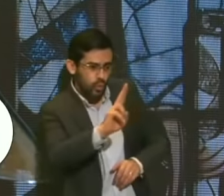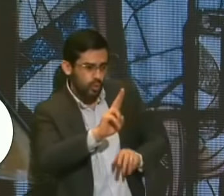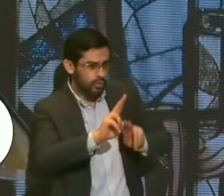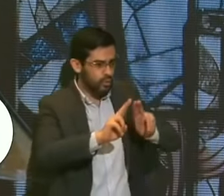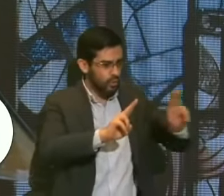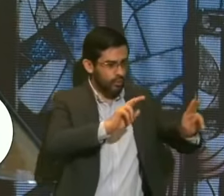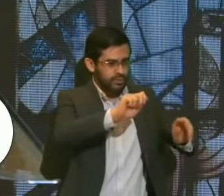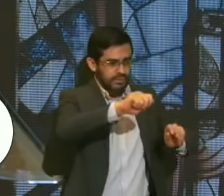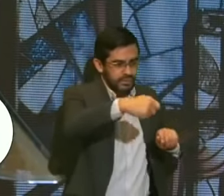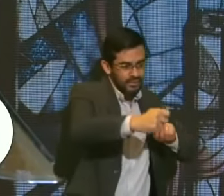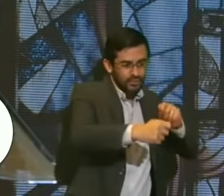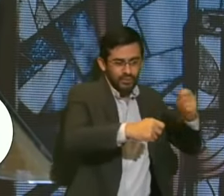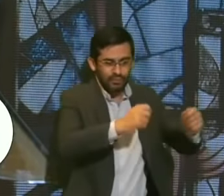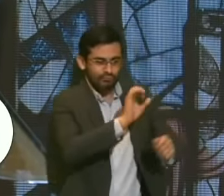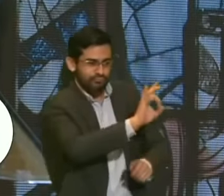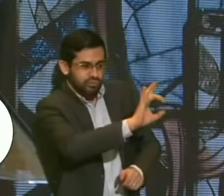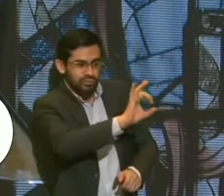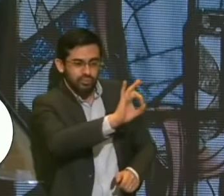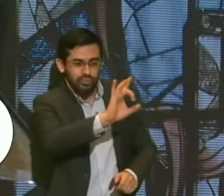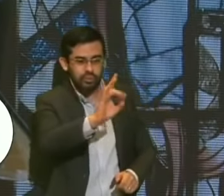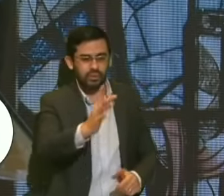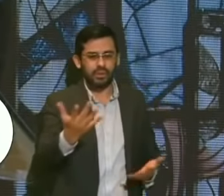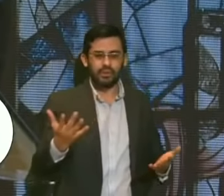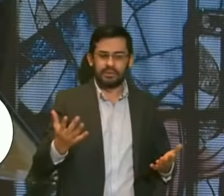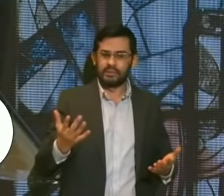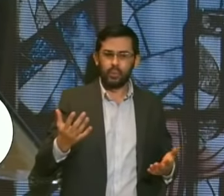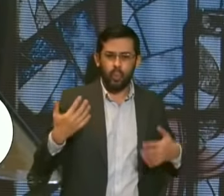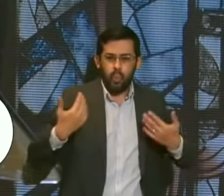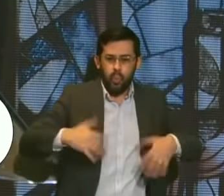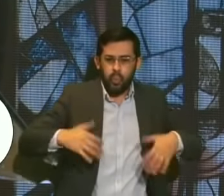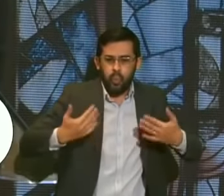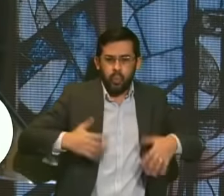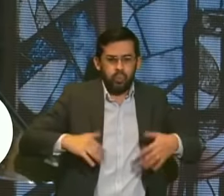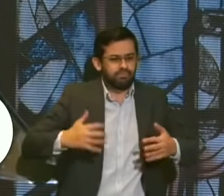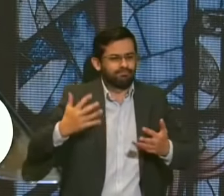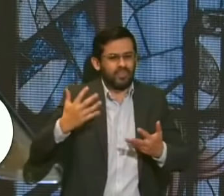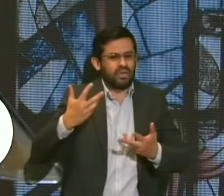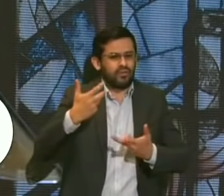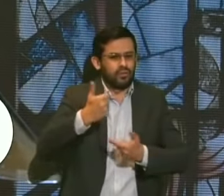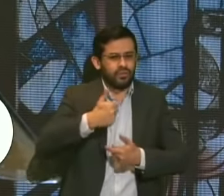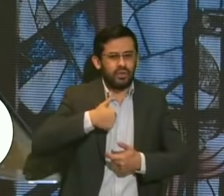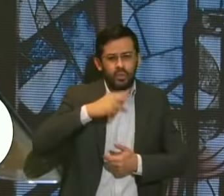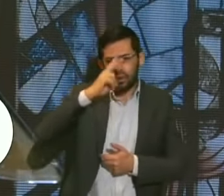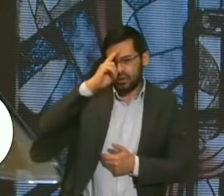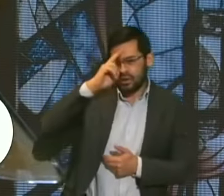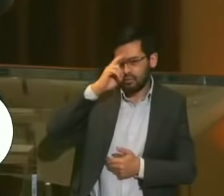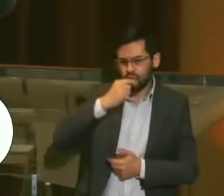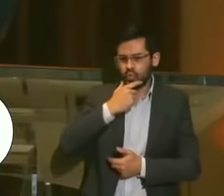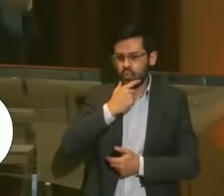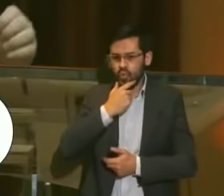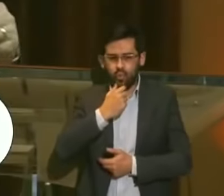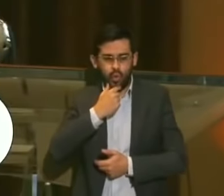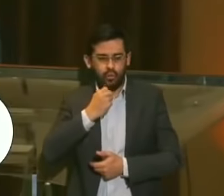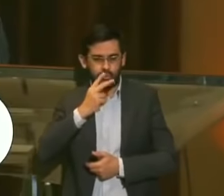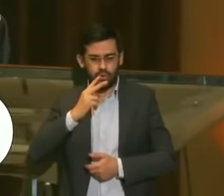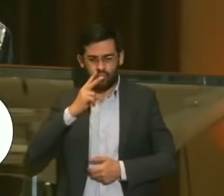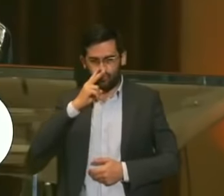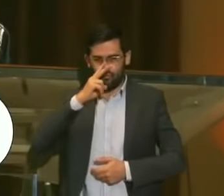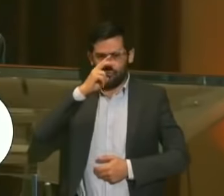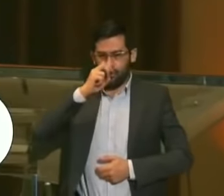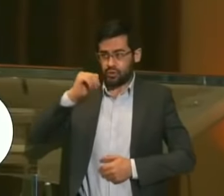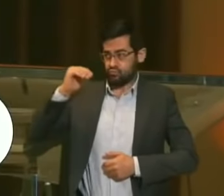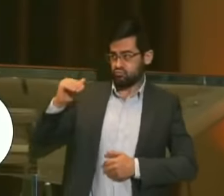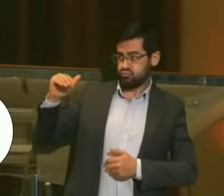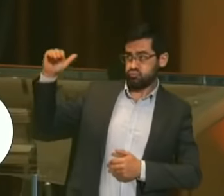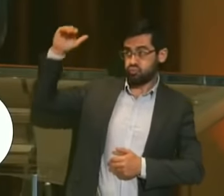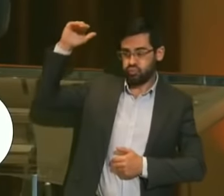lá e o que ele tinha dito. E queridos, foi uma coisa que eu nunca vi na minha vida. Me lembro de um senhor muito forte,